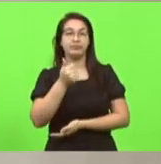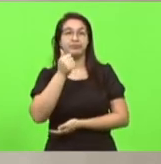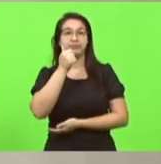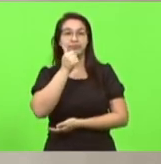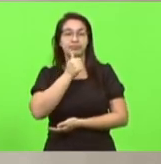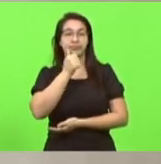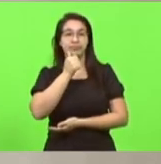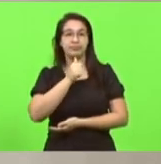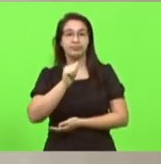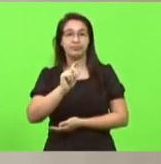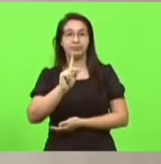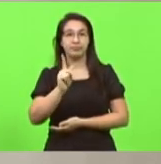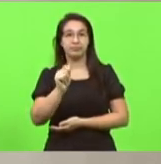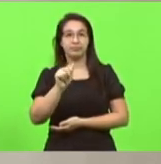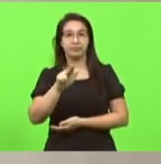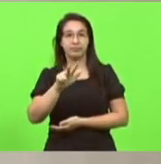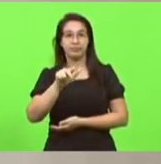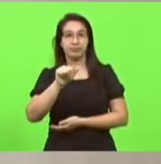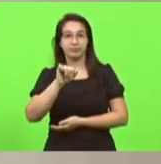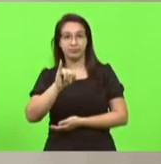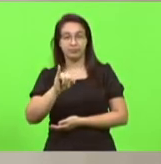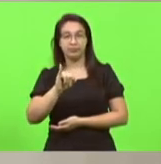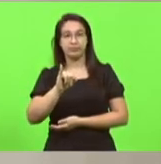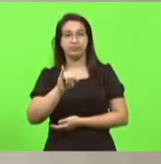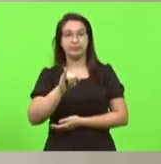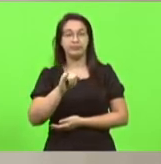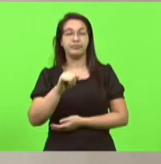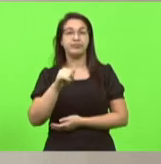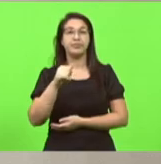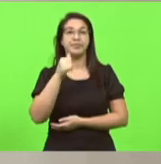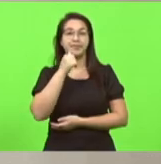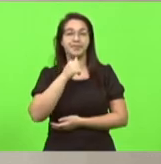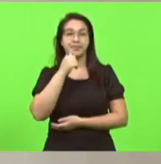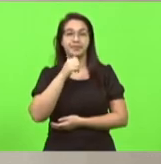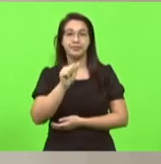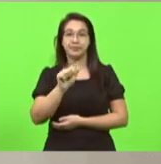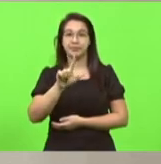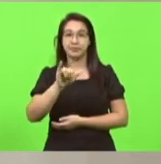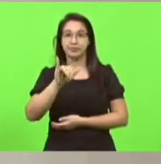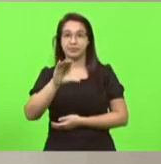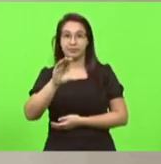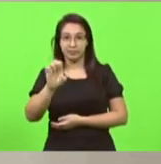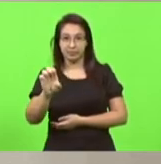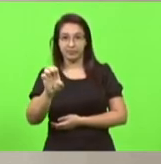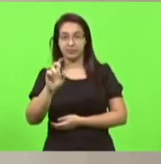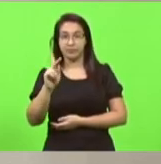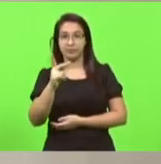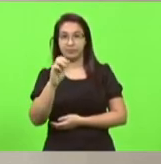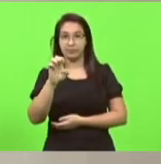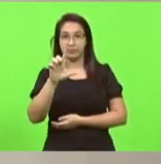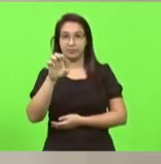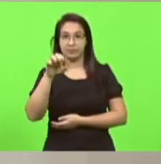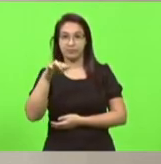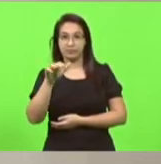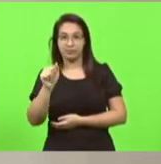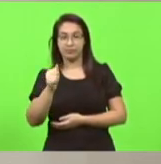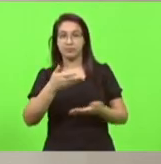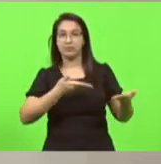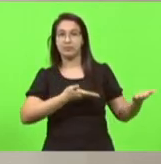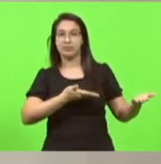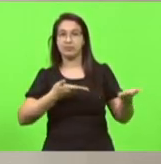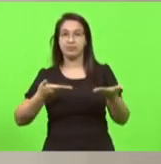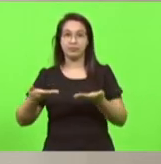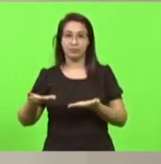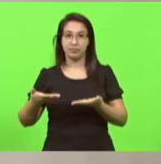Avaí Kinderman, Alice Helena Guerdert, por sua convocação para a Seleção Brasileira Feminina